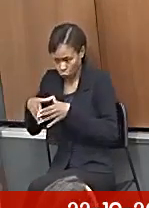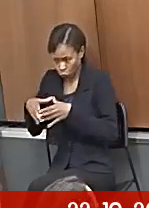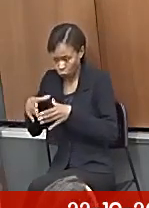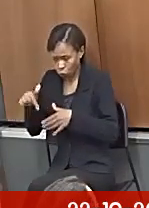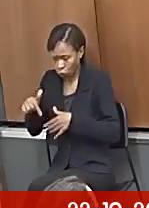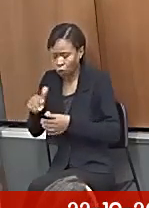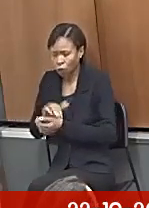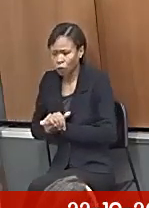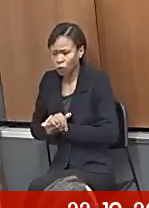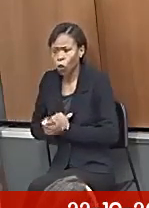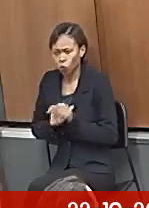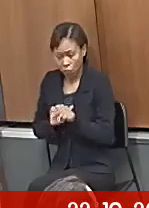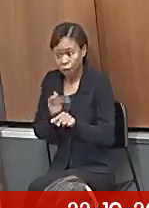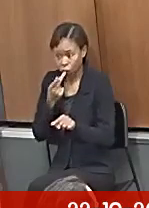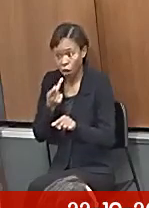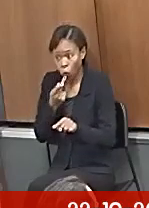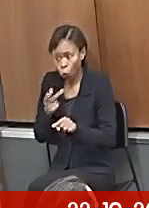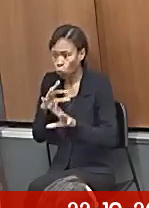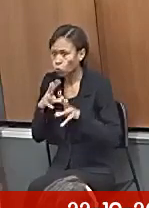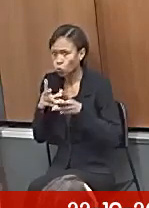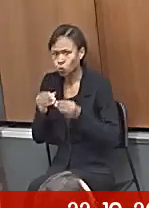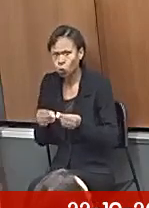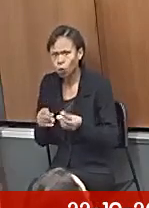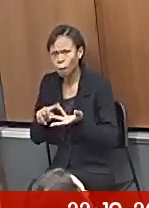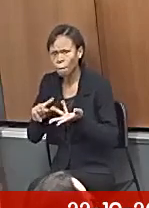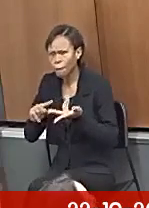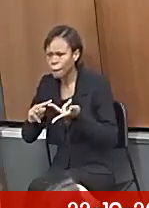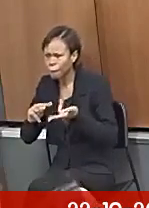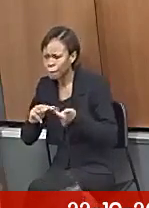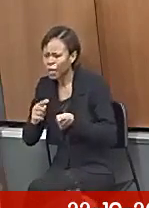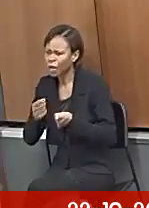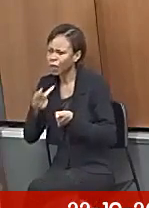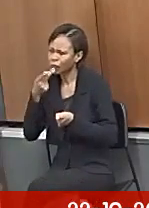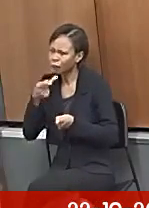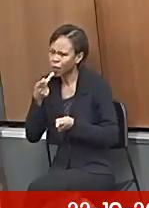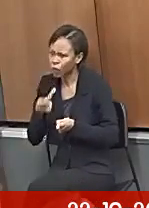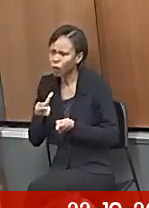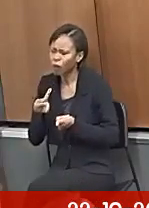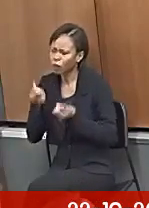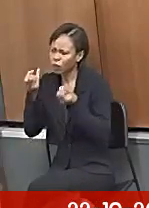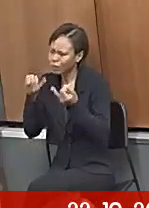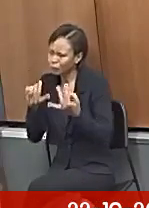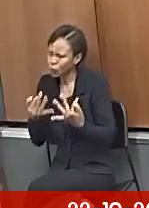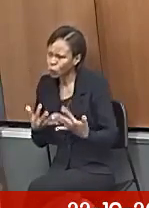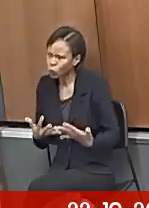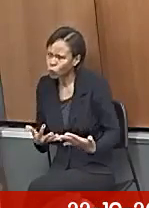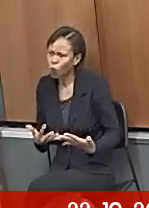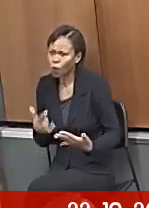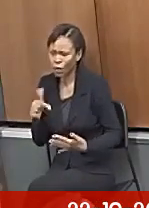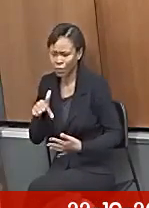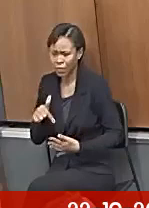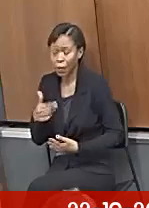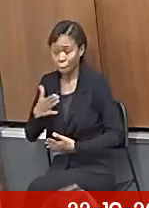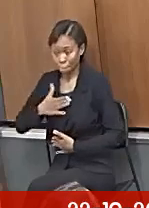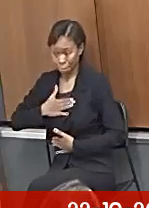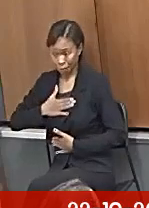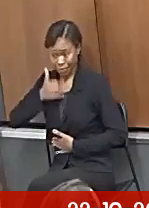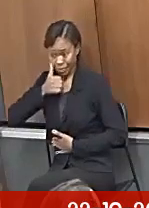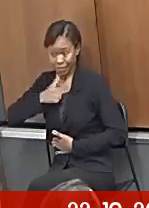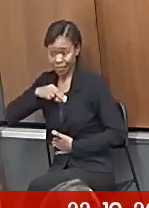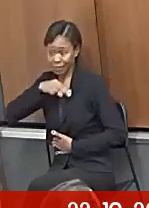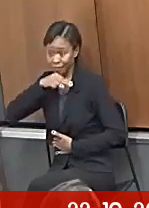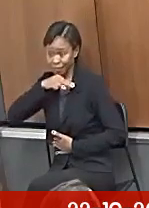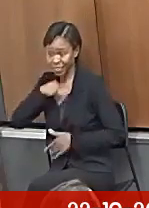isso que você expressou, tudo isso que você disse, tudo isso que você vivenciou, a minha netinha também